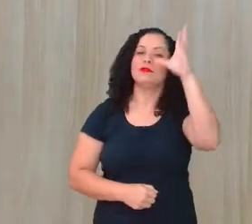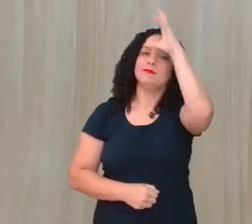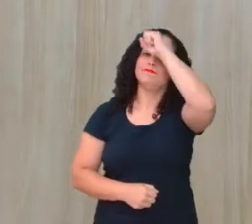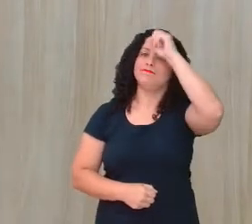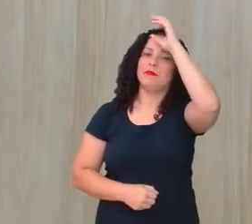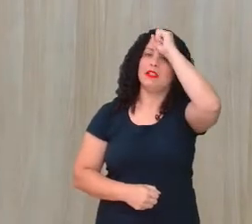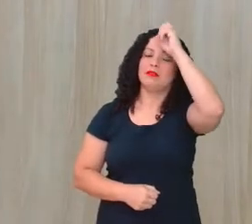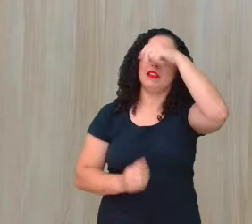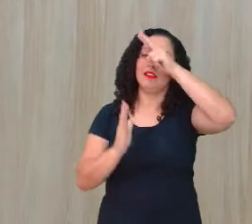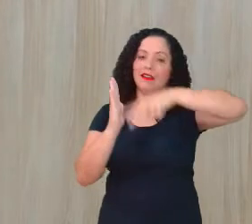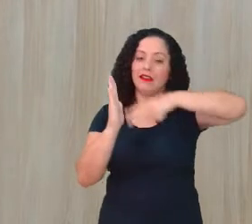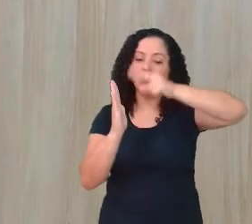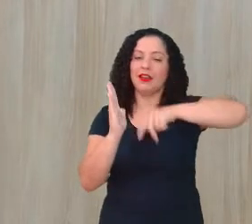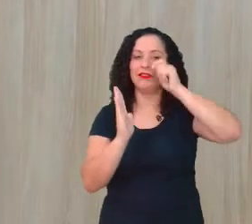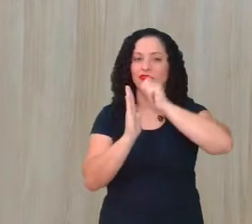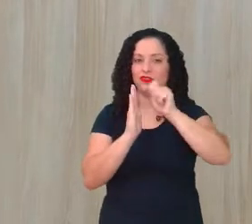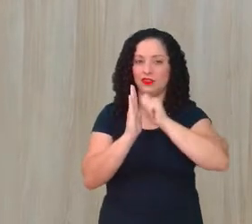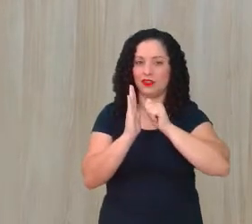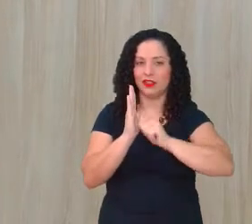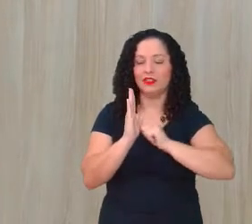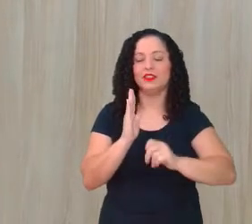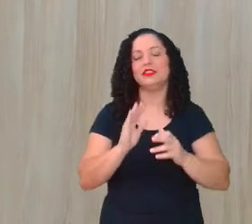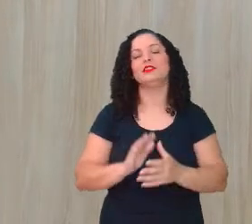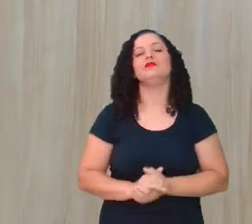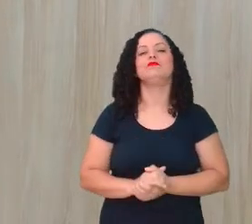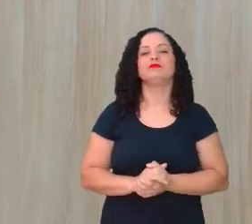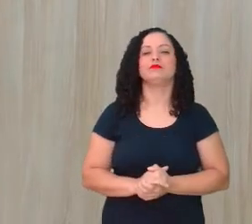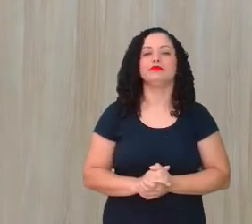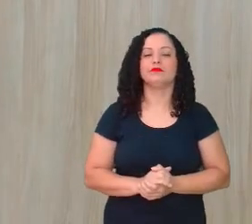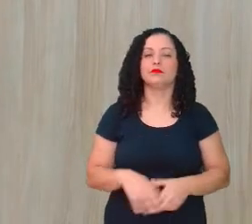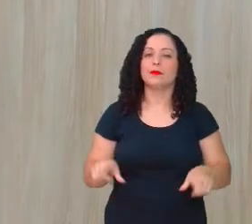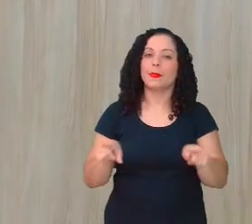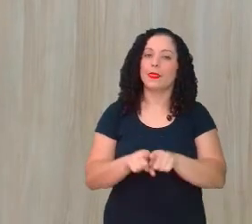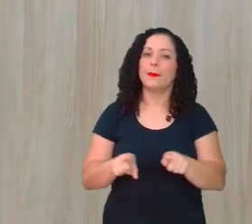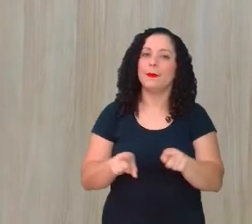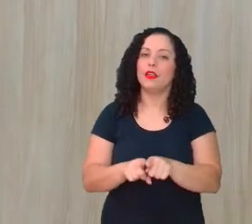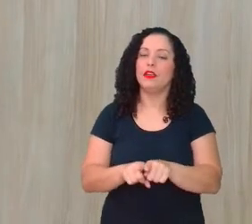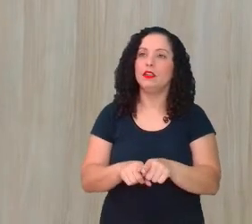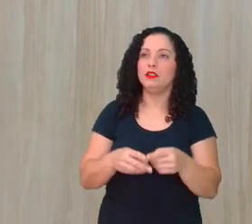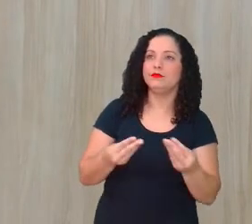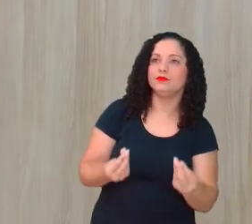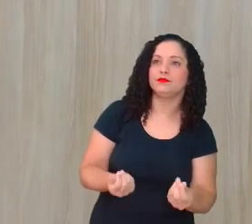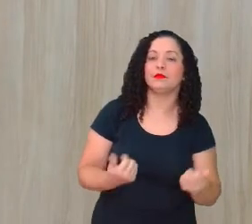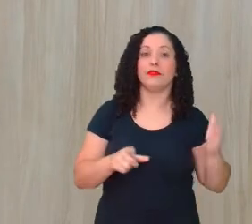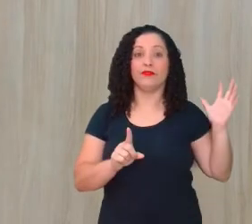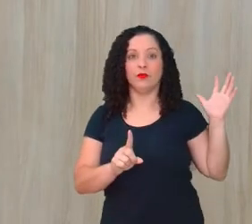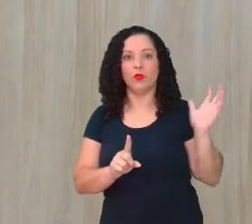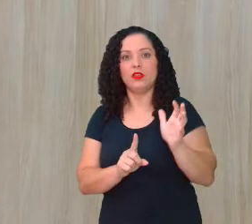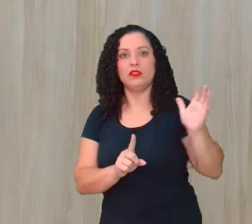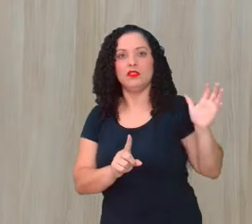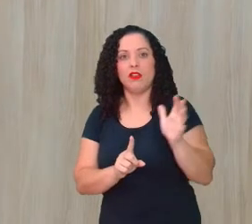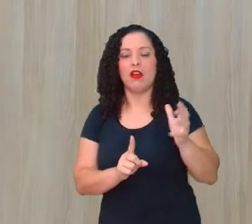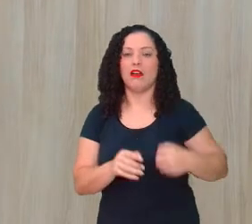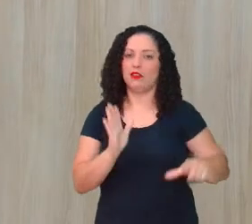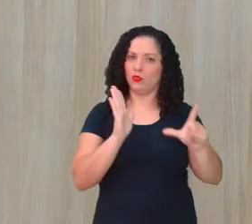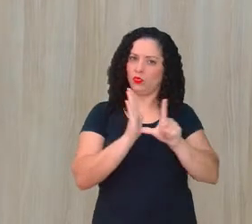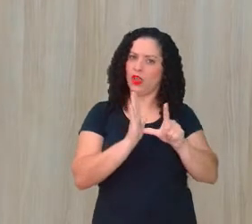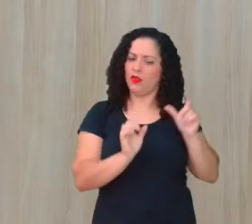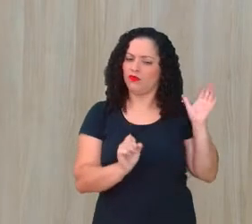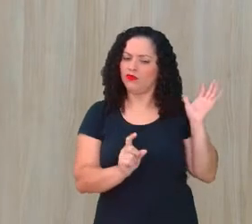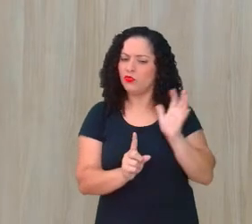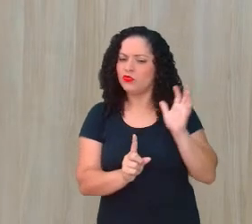grande. E tão grande também, né, a contribuição dele no caso, né, das letras,